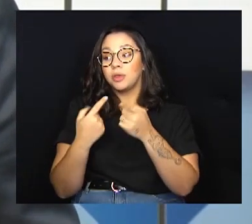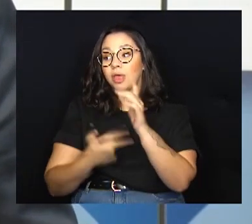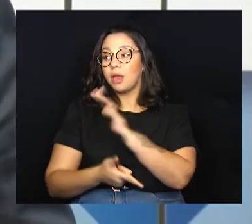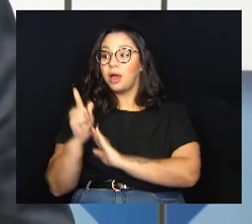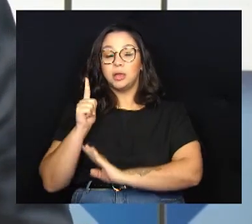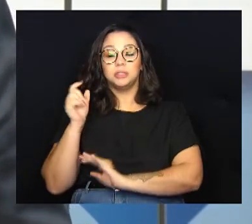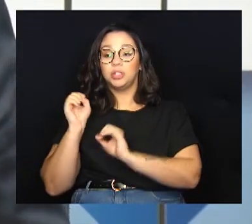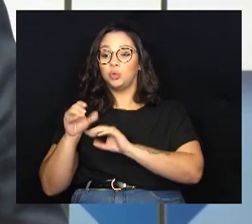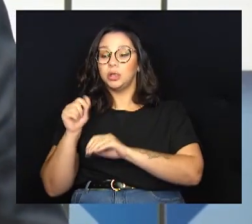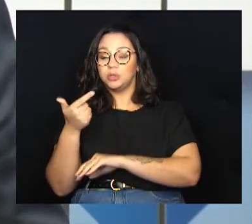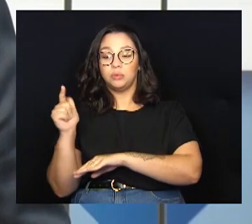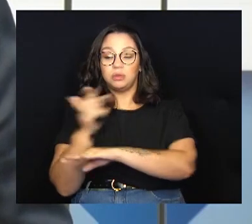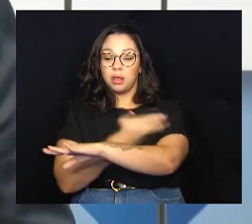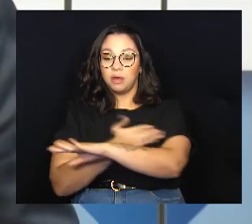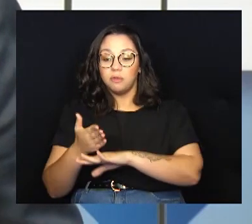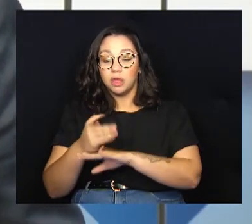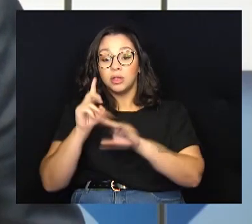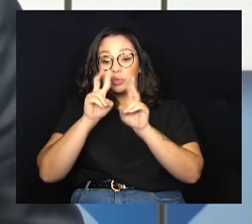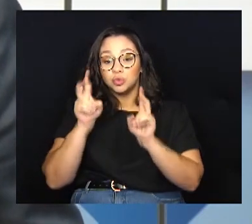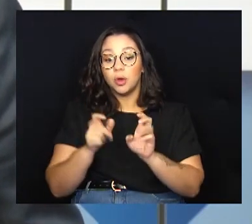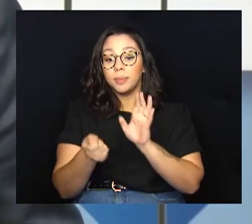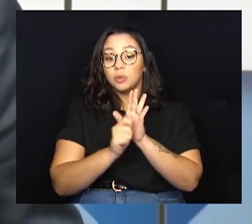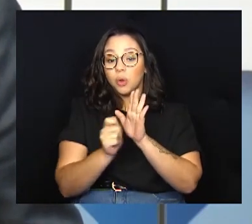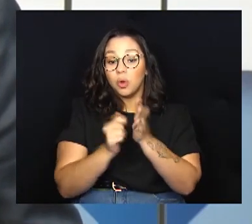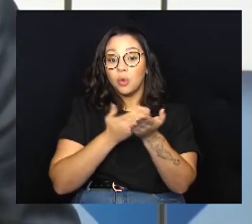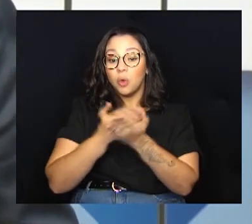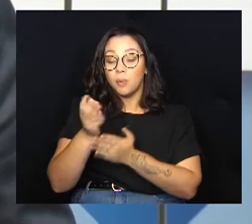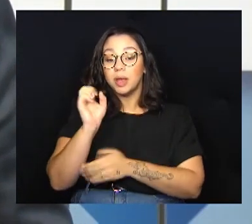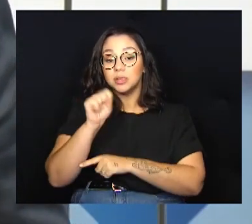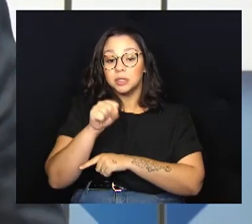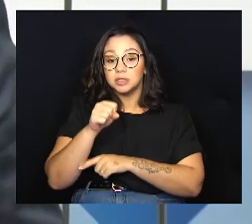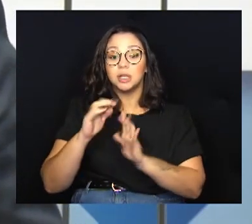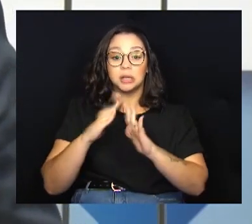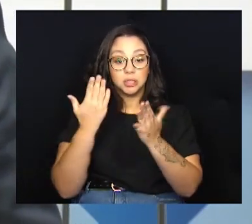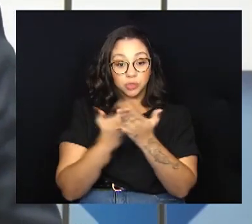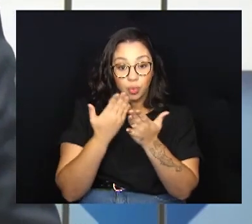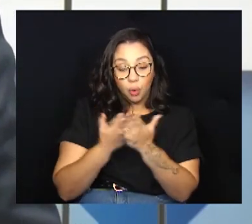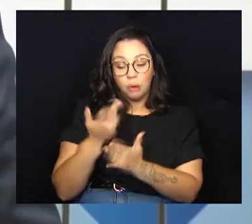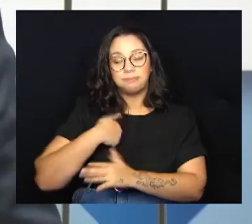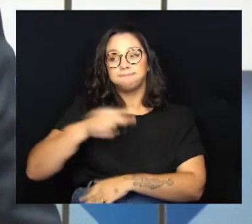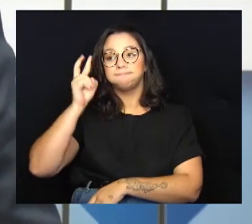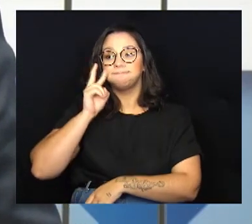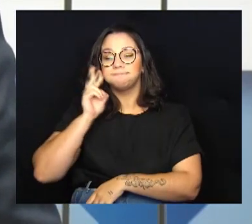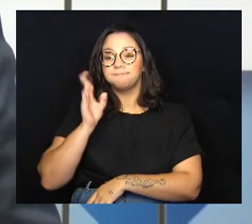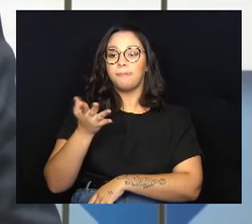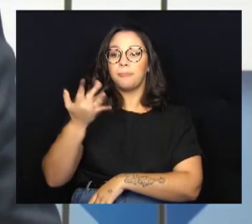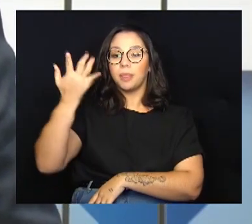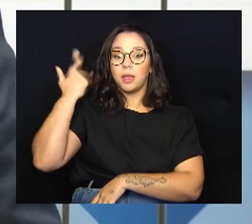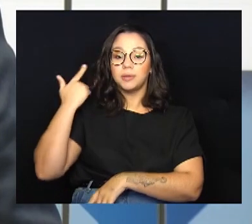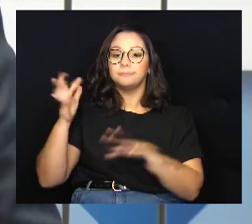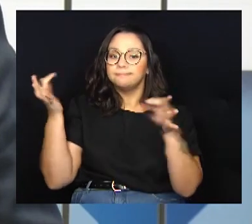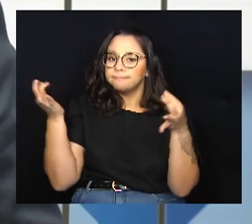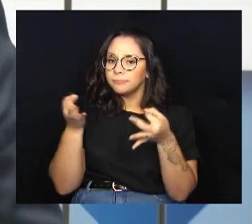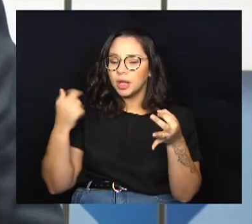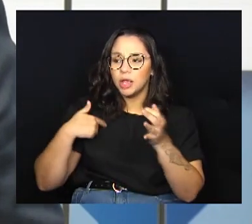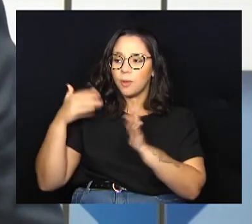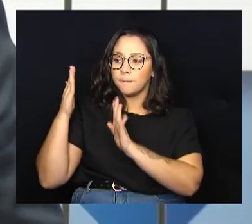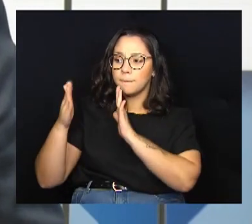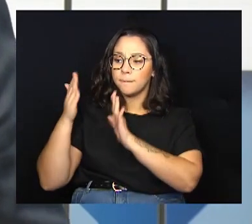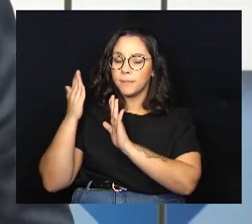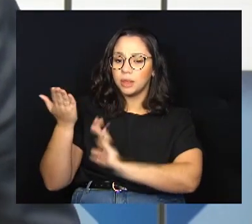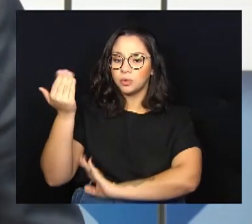bem-vinda. Qual é o pensamento do Conselho quando a gente pensa nessa questão aí, né? Qual é o primeiro pensamento? A Lúcia falou em criança. E